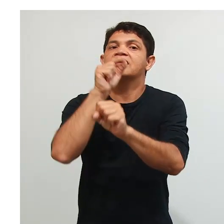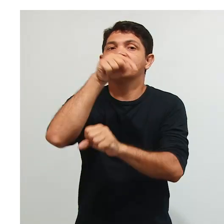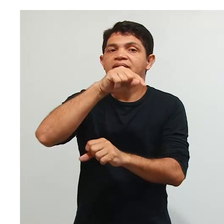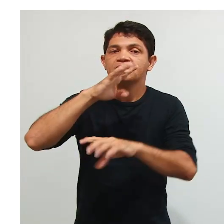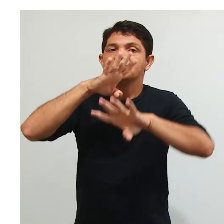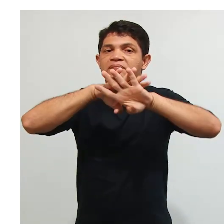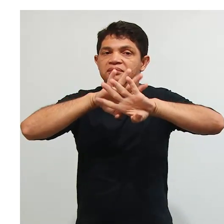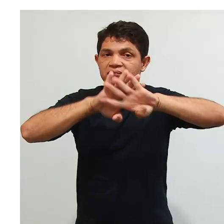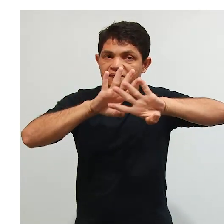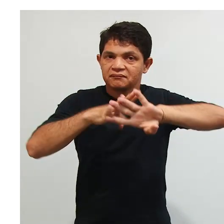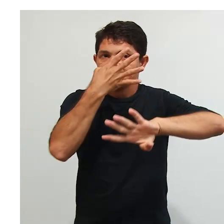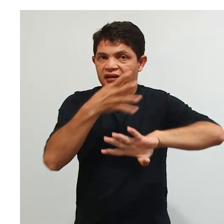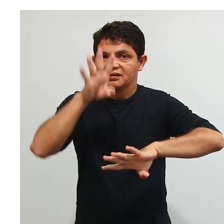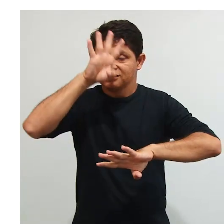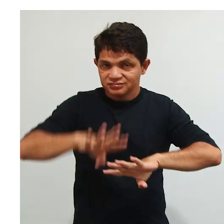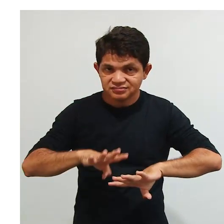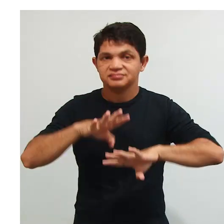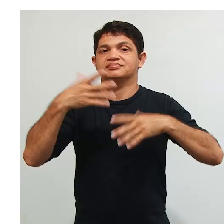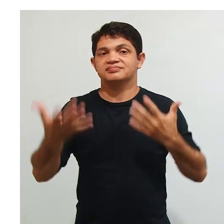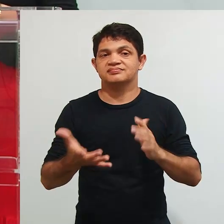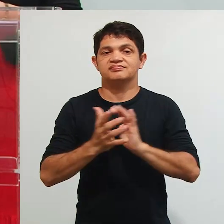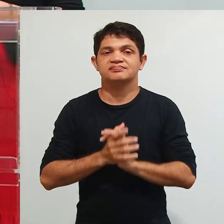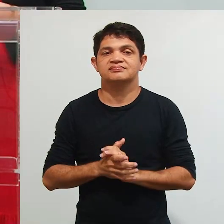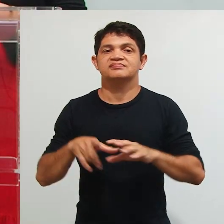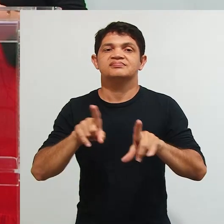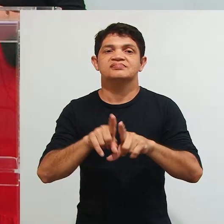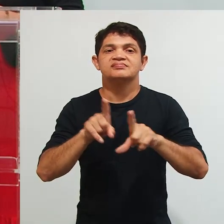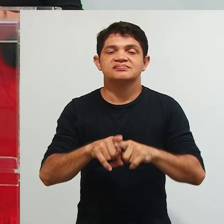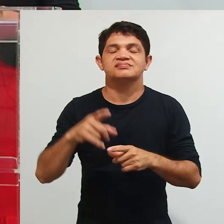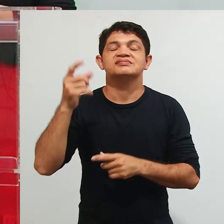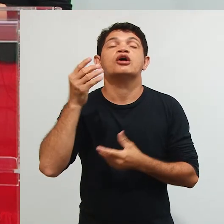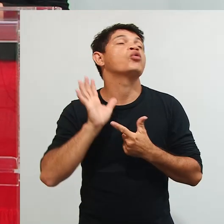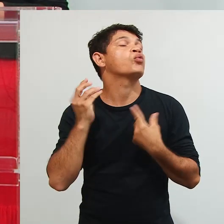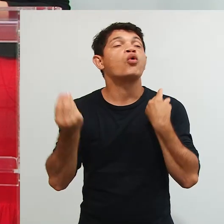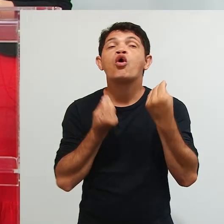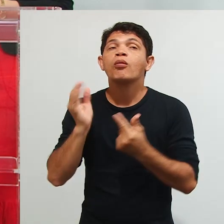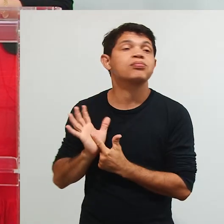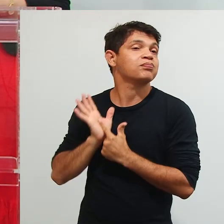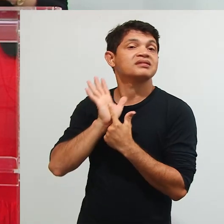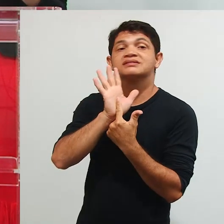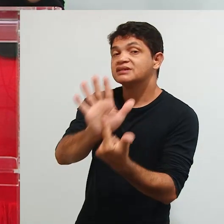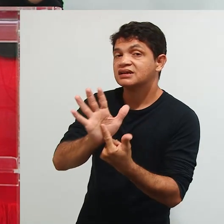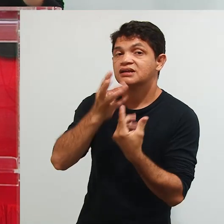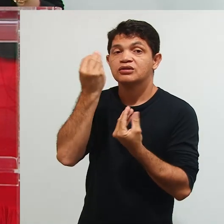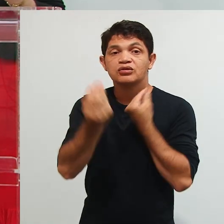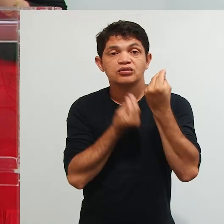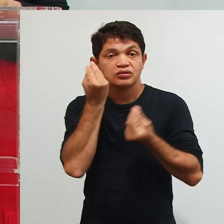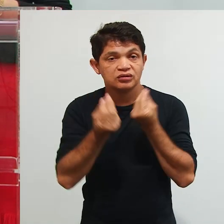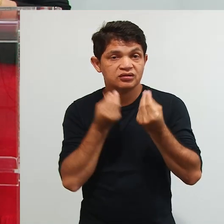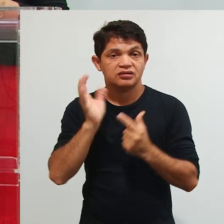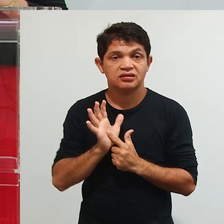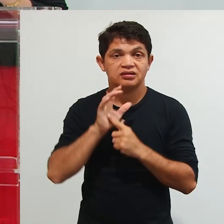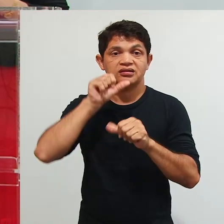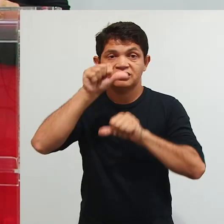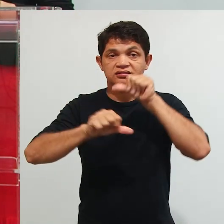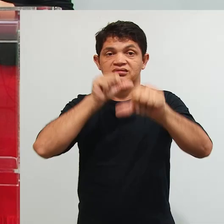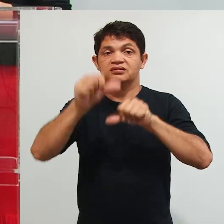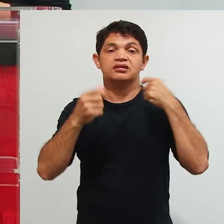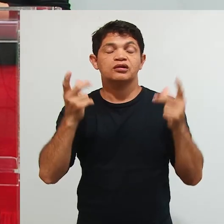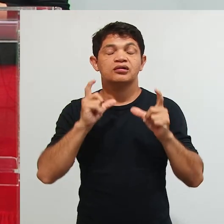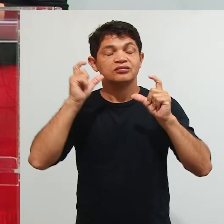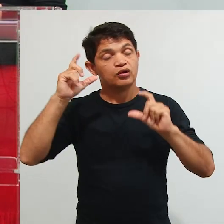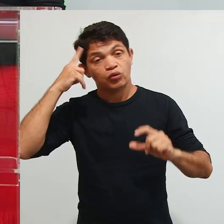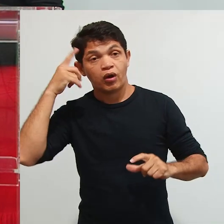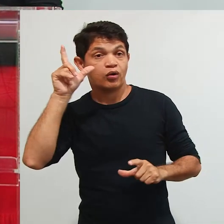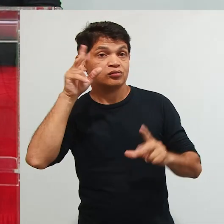que é a descalculia? Que está voltada para a habilidade de matemática, né? O que ela apresenta? O que o indivíduo com esse